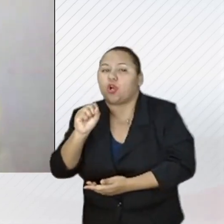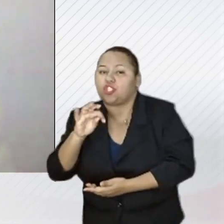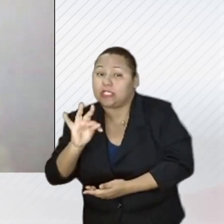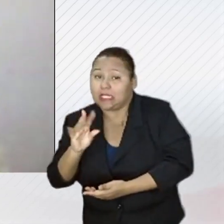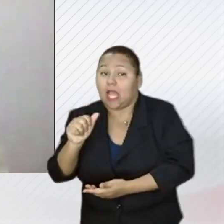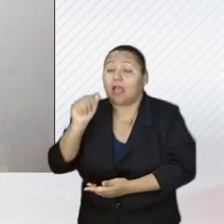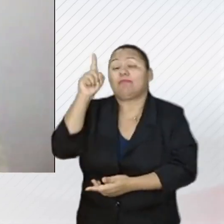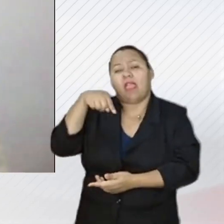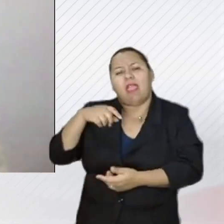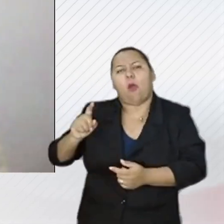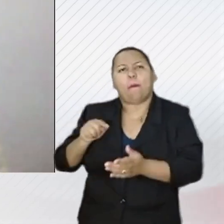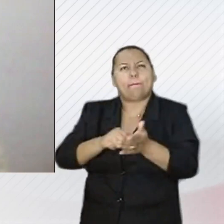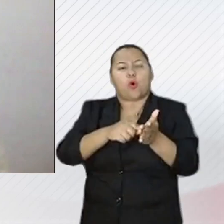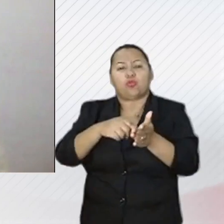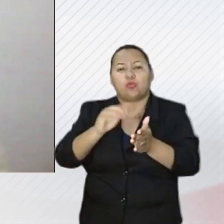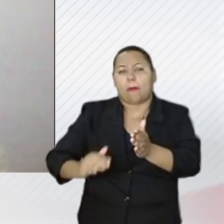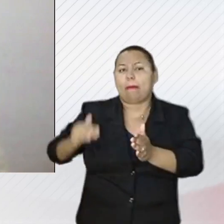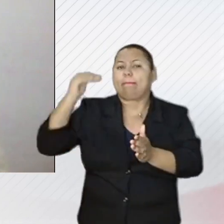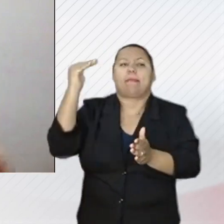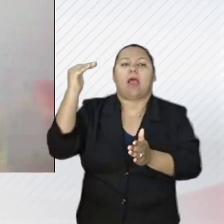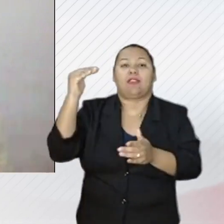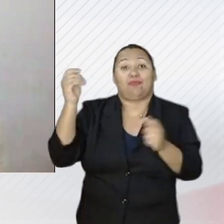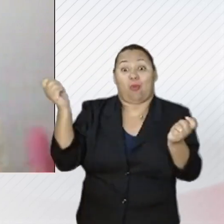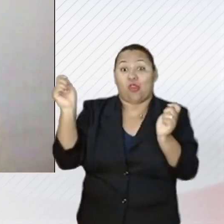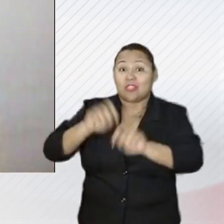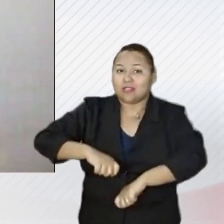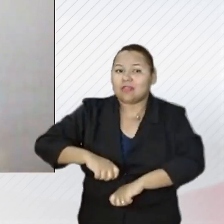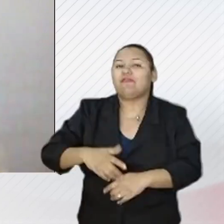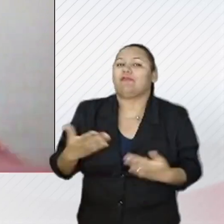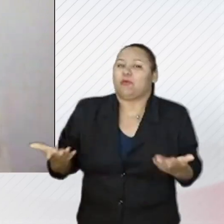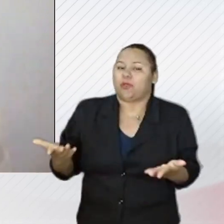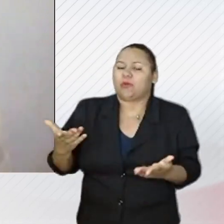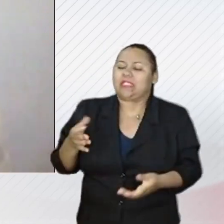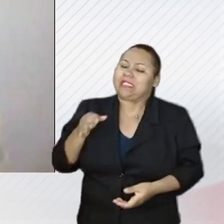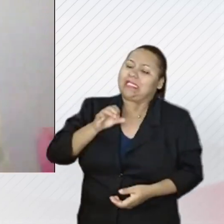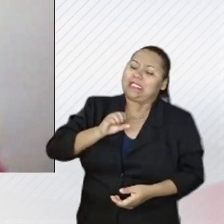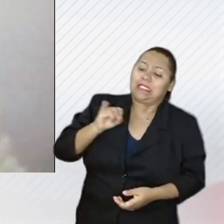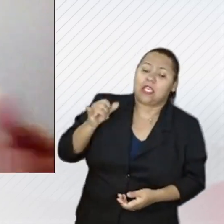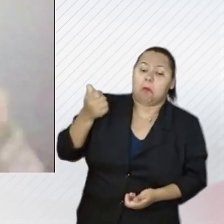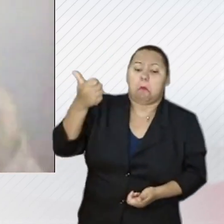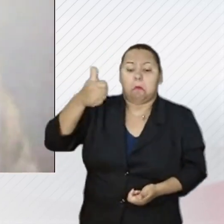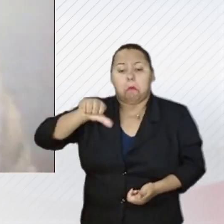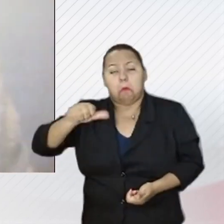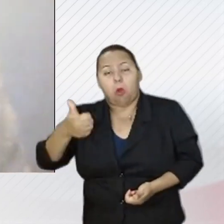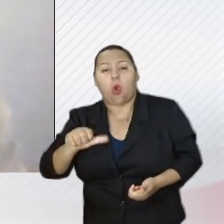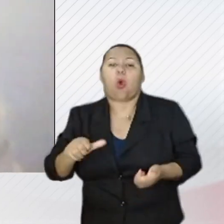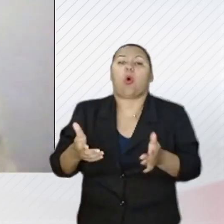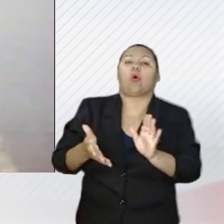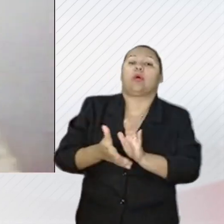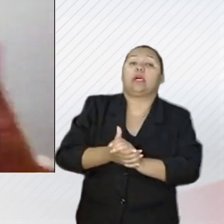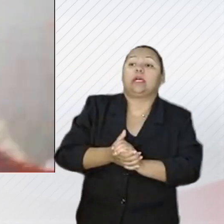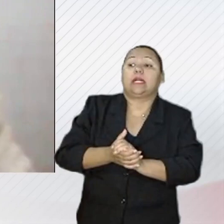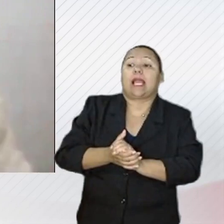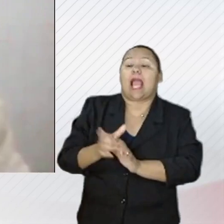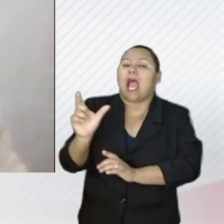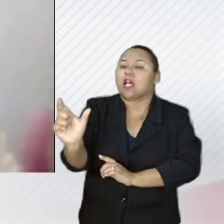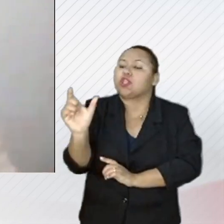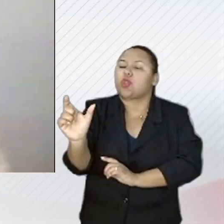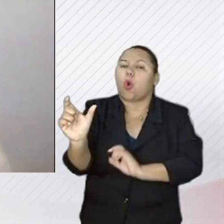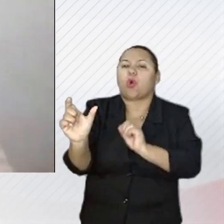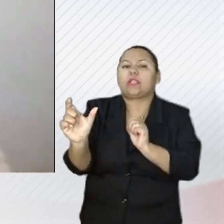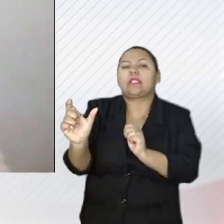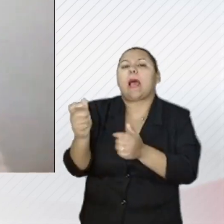de aposta, né? Se a gente deve realmente chegar ao nível de apostar cartões, como a gente viu,